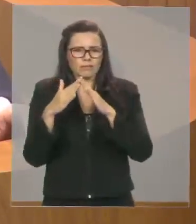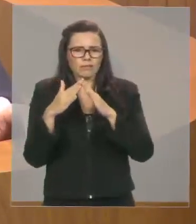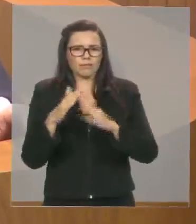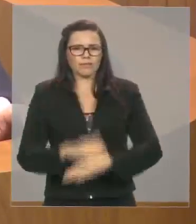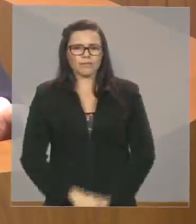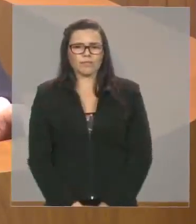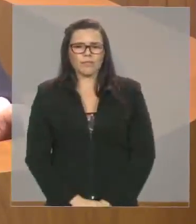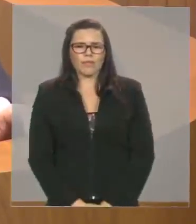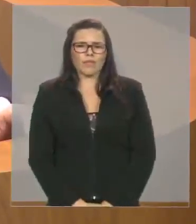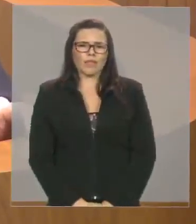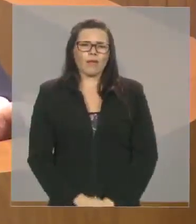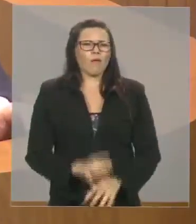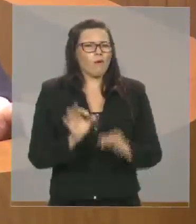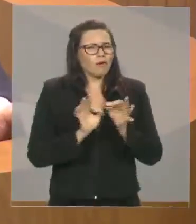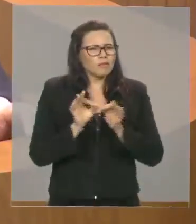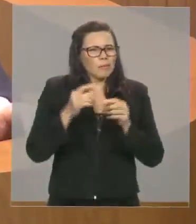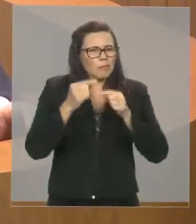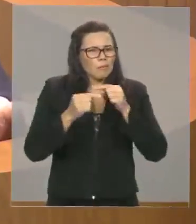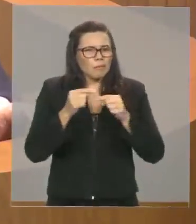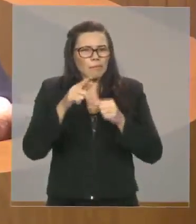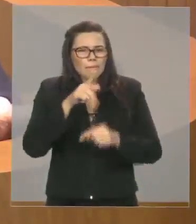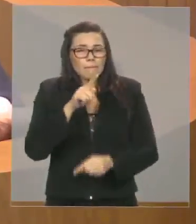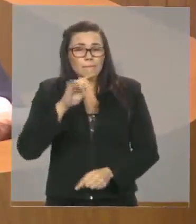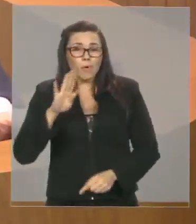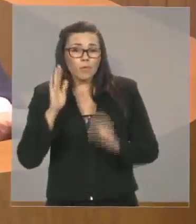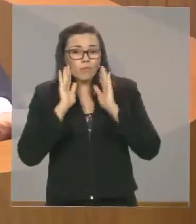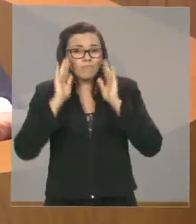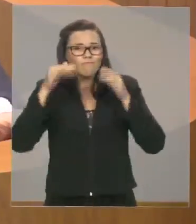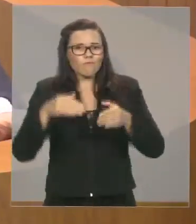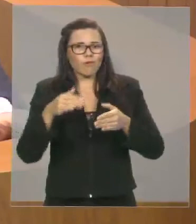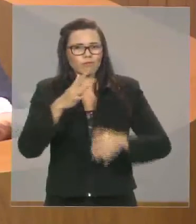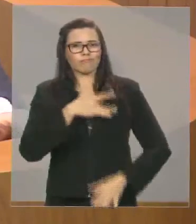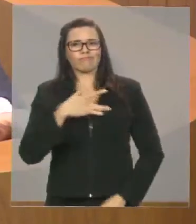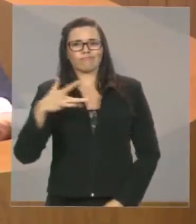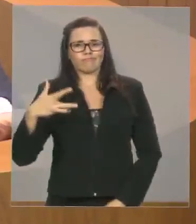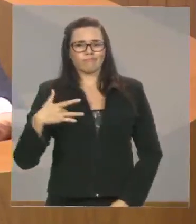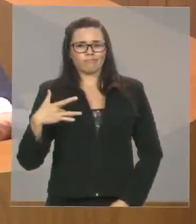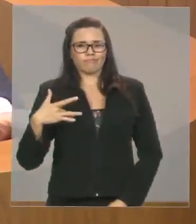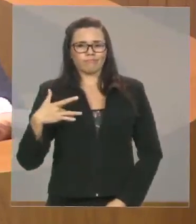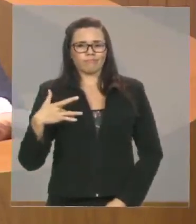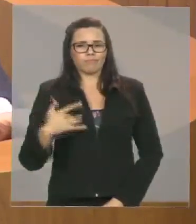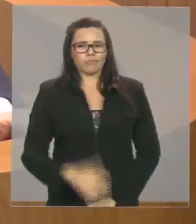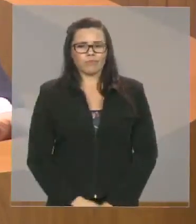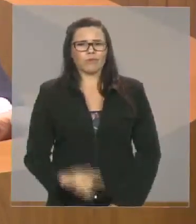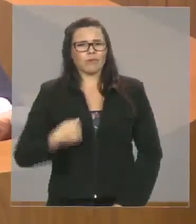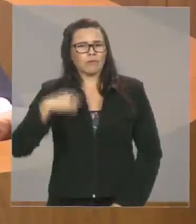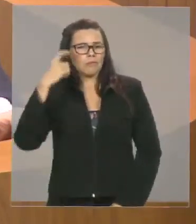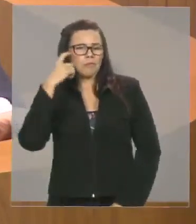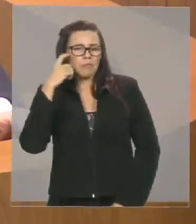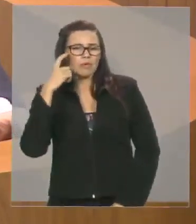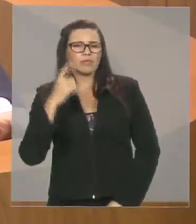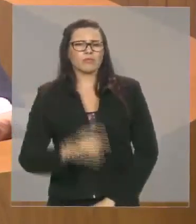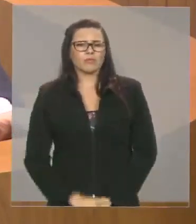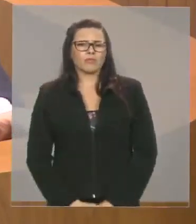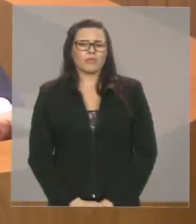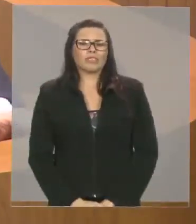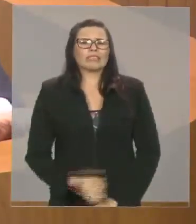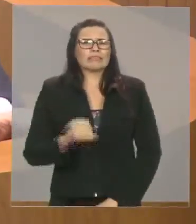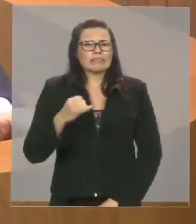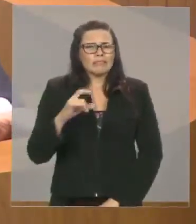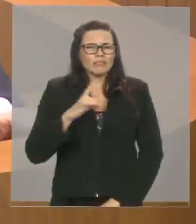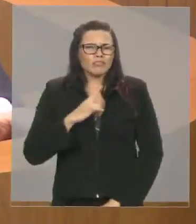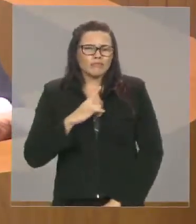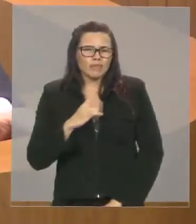política pública que muitas vezes poderia ser muito bem beneficiada se tivesse um saneamento